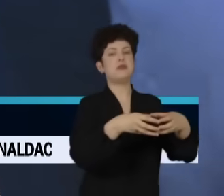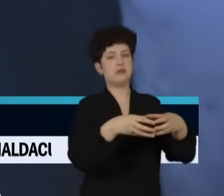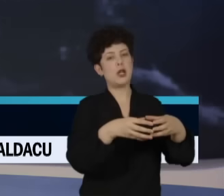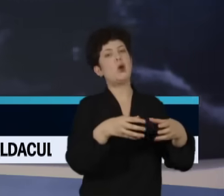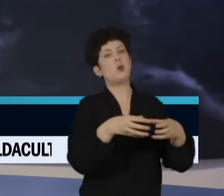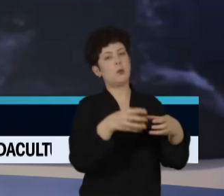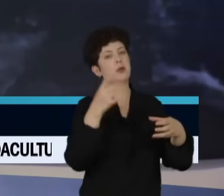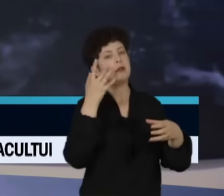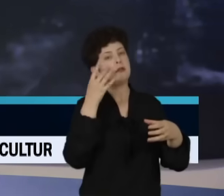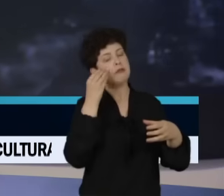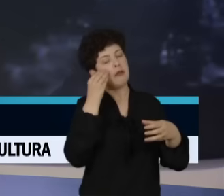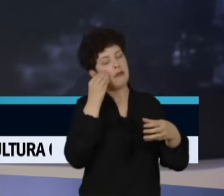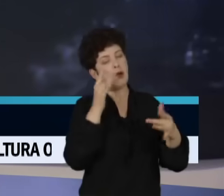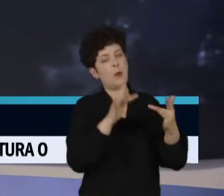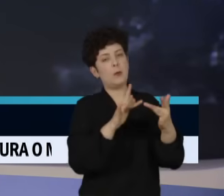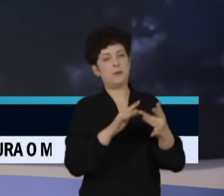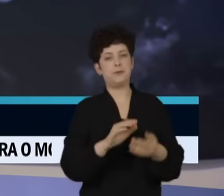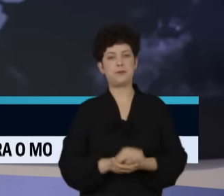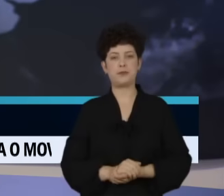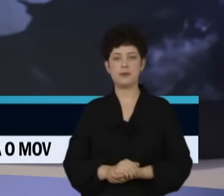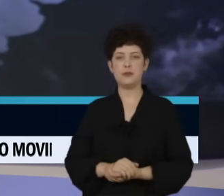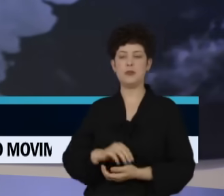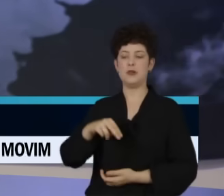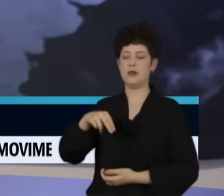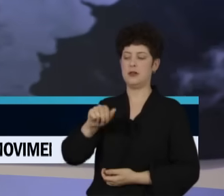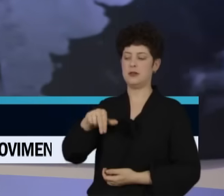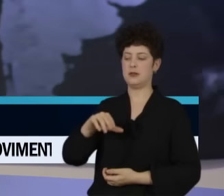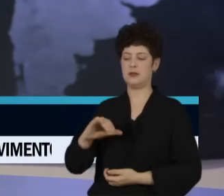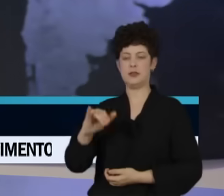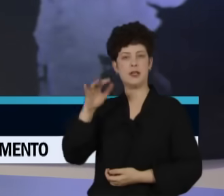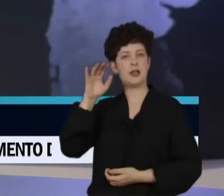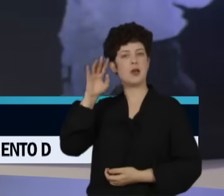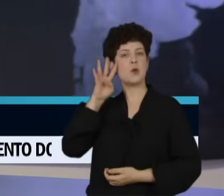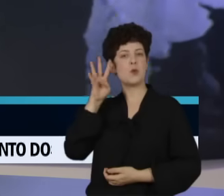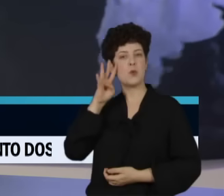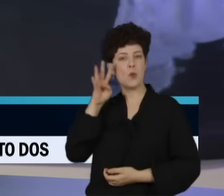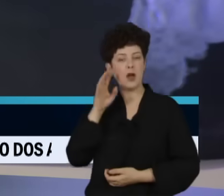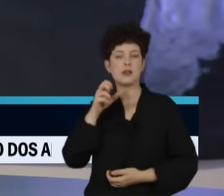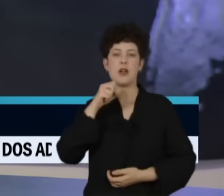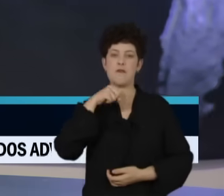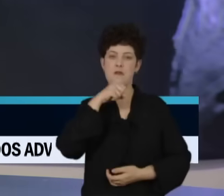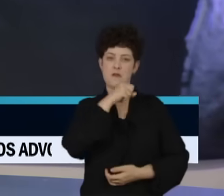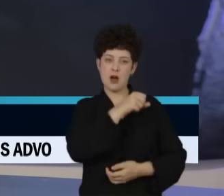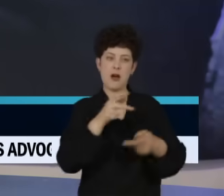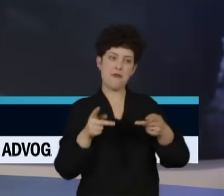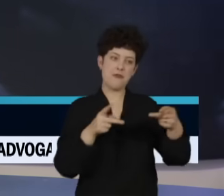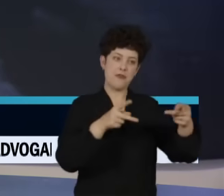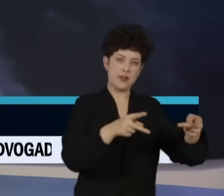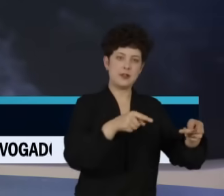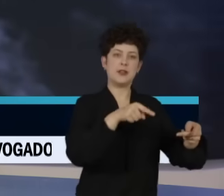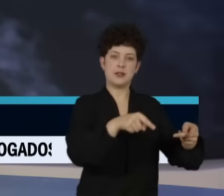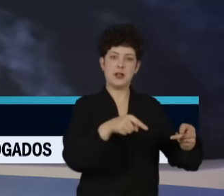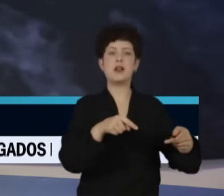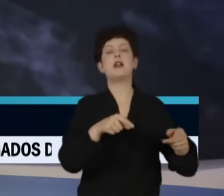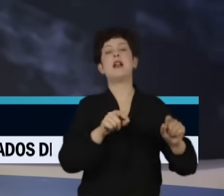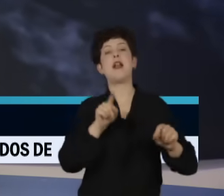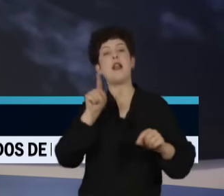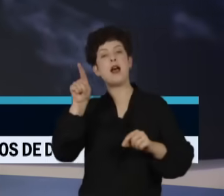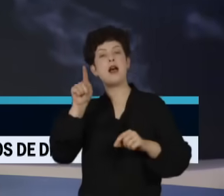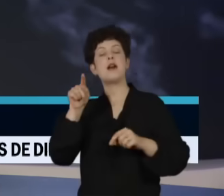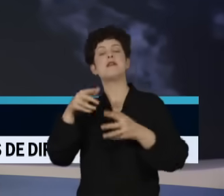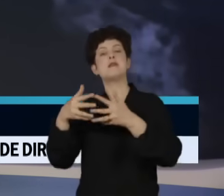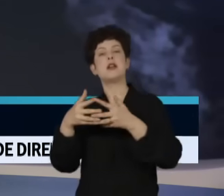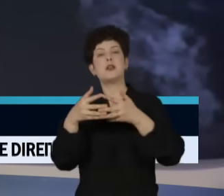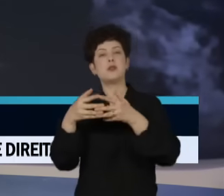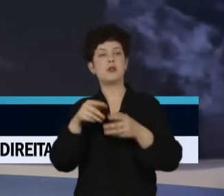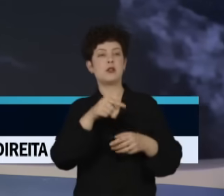contato. Nanci Pelosi encerrou nesta quarta-feira a visita a Taiwan. A passagem da presidente da Câmara dos Estados Unidos deixou